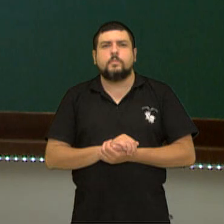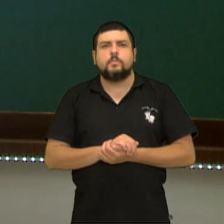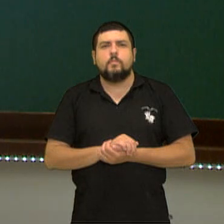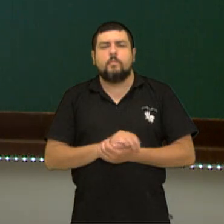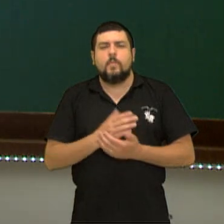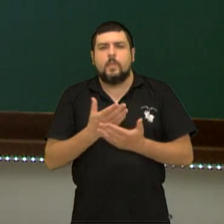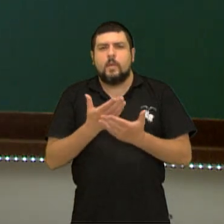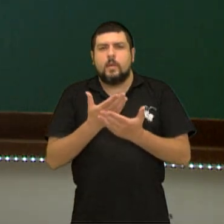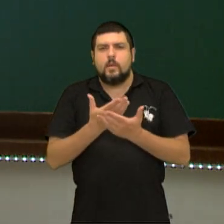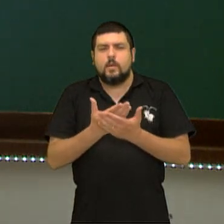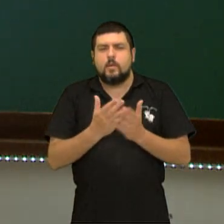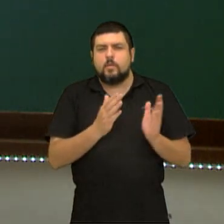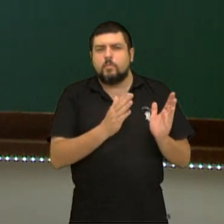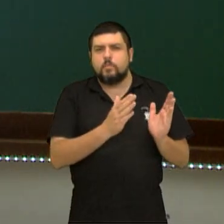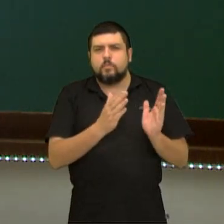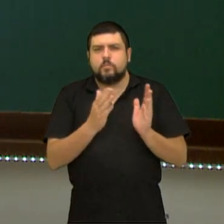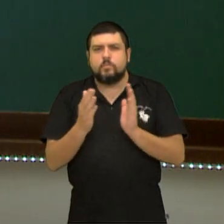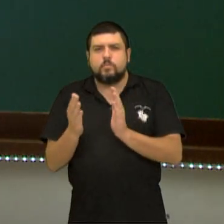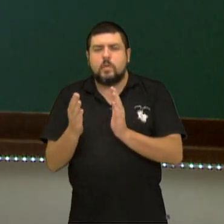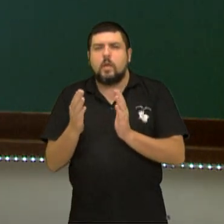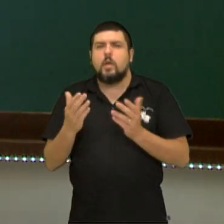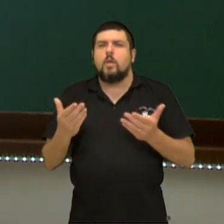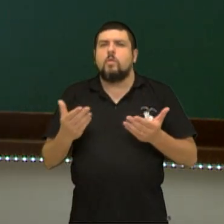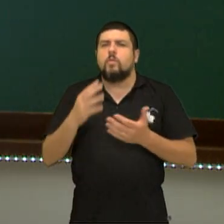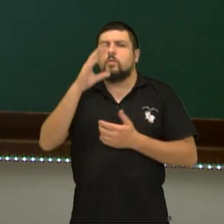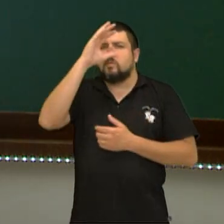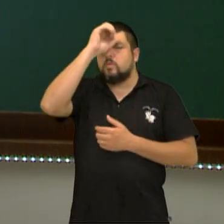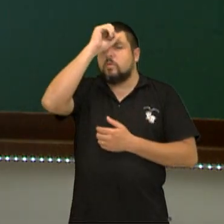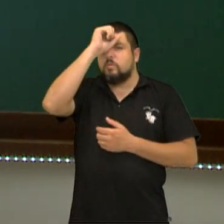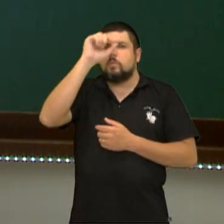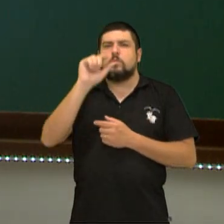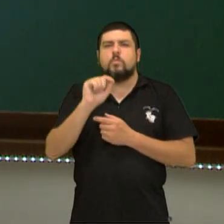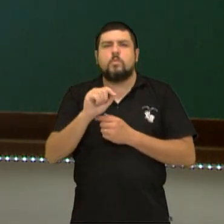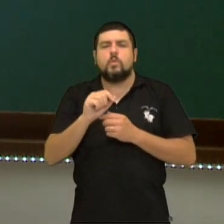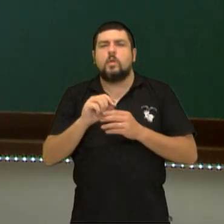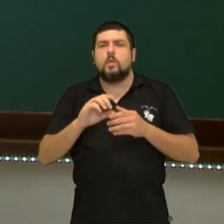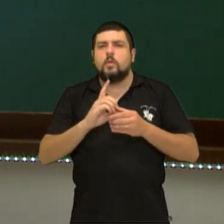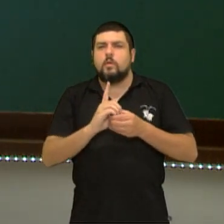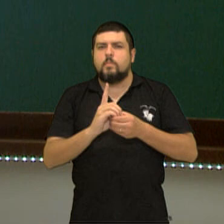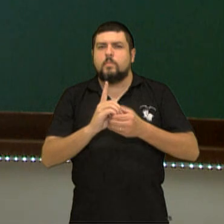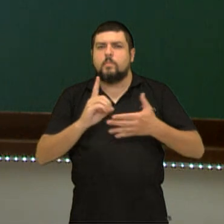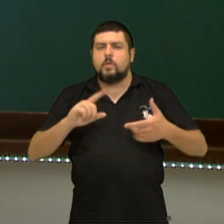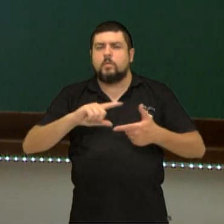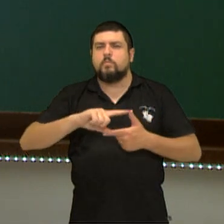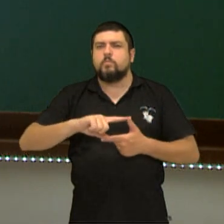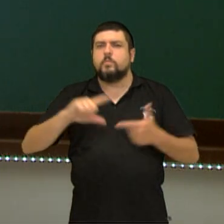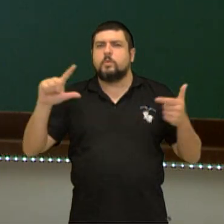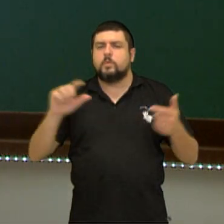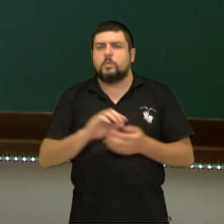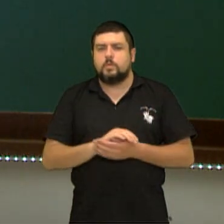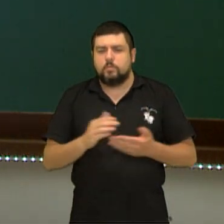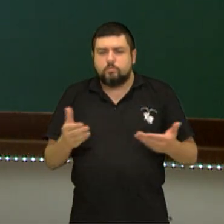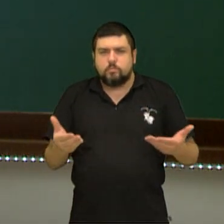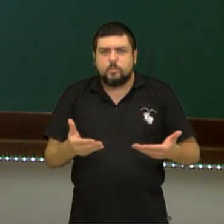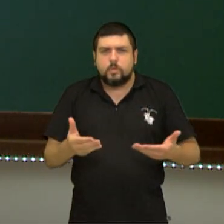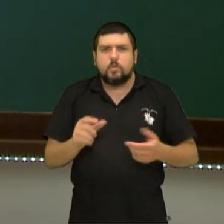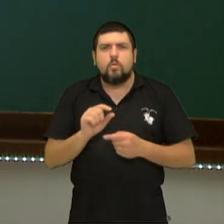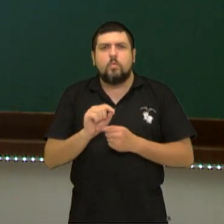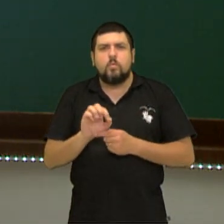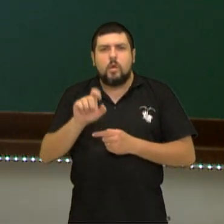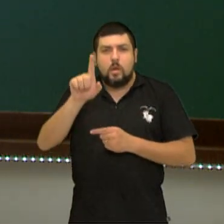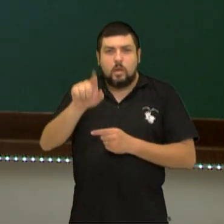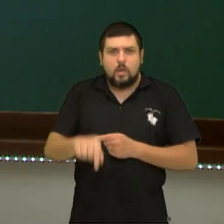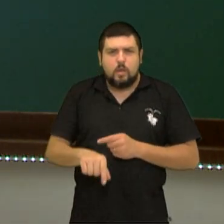aula de hoje, nós entendemos as principais características da democracia moderna, né, que é a democracia indireta, né,